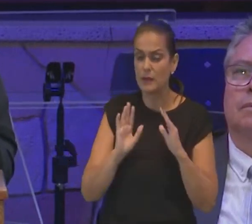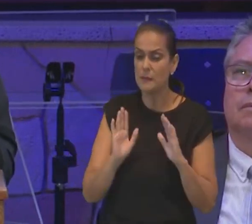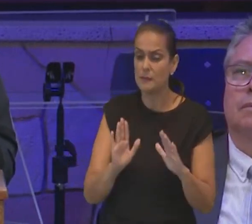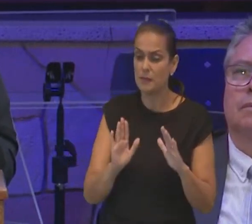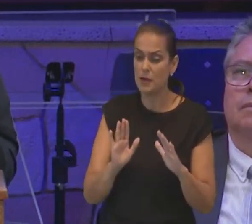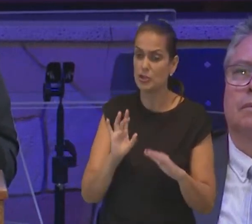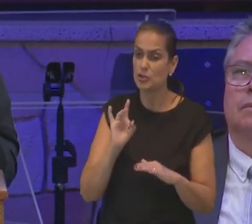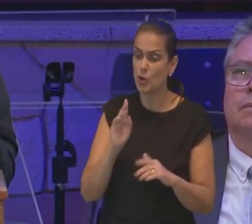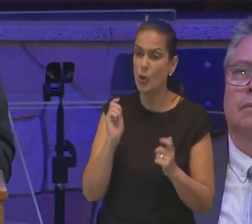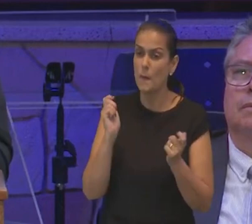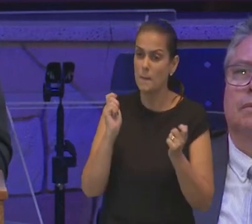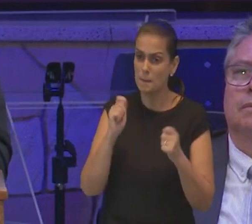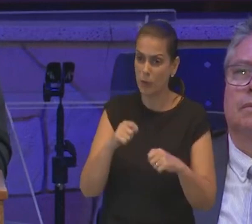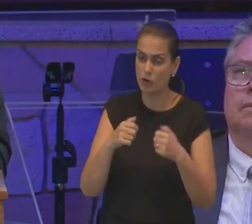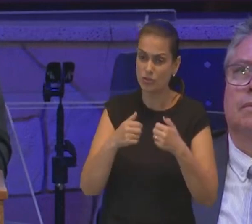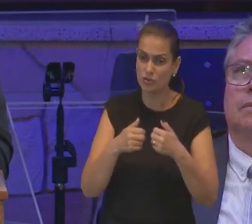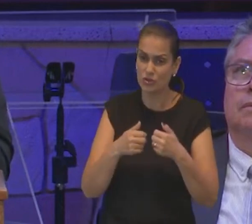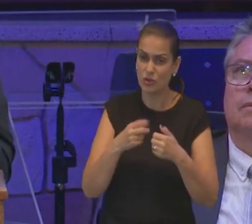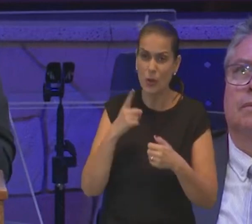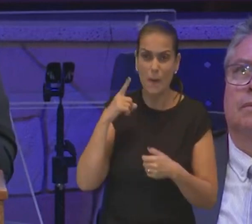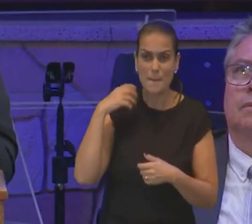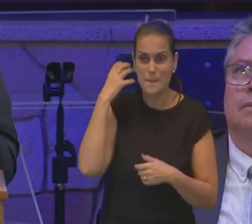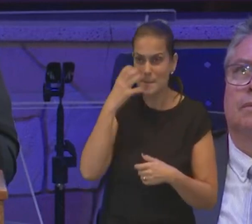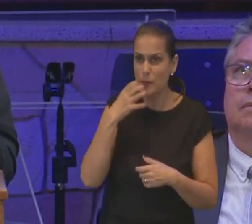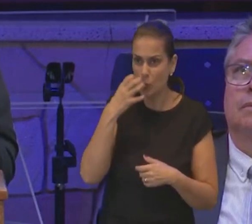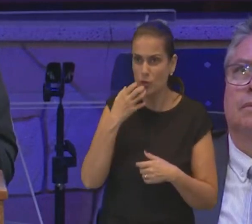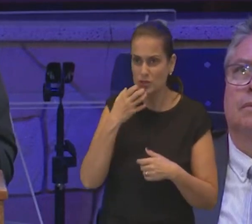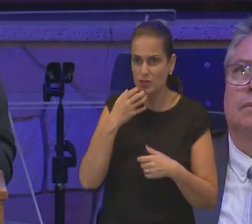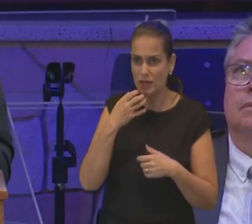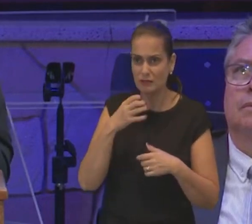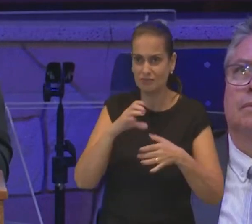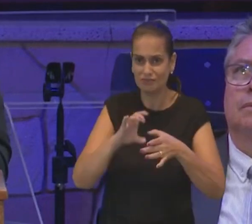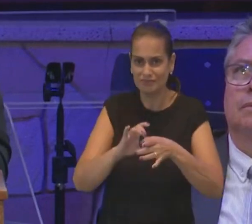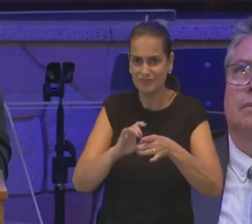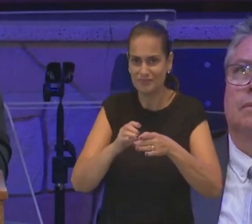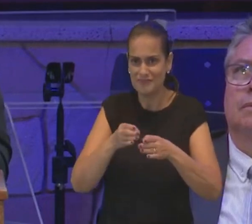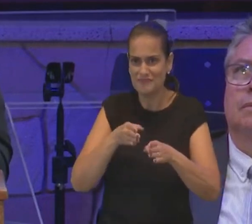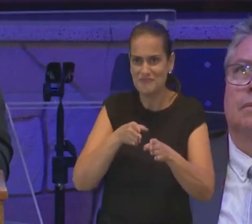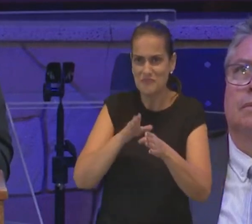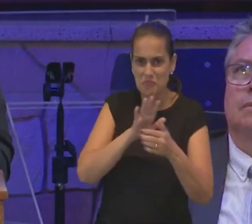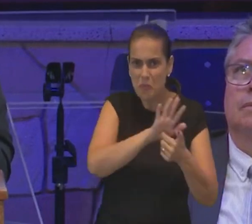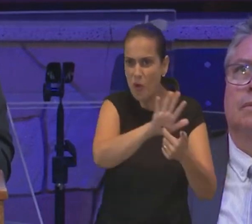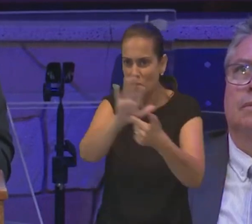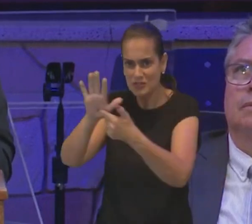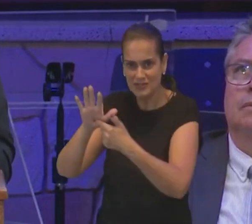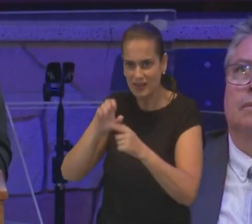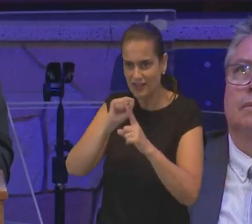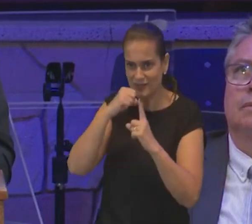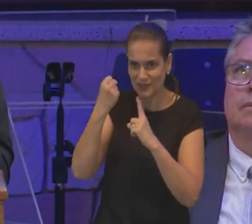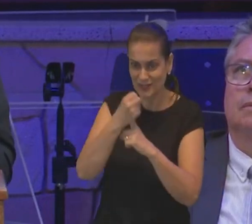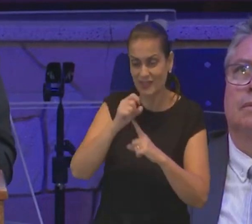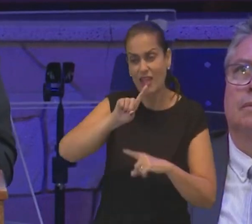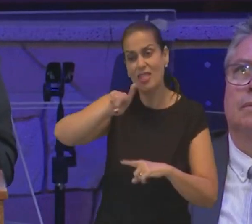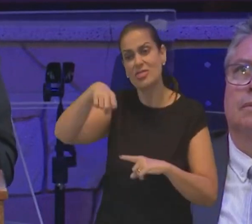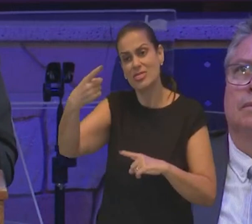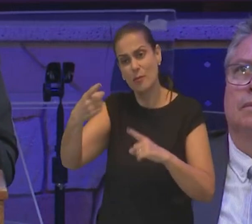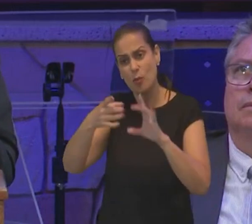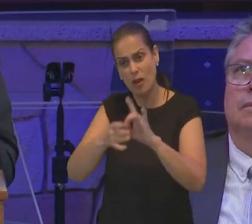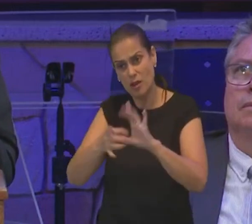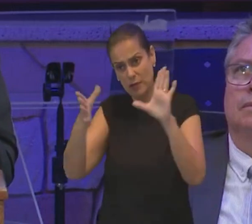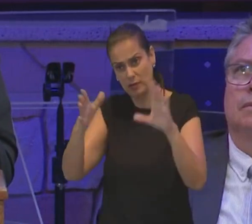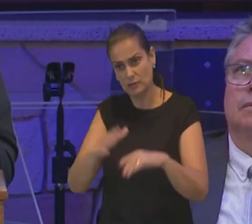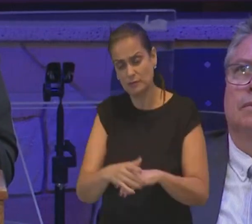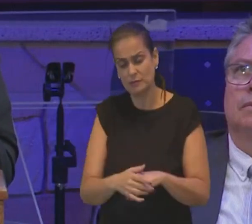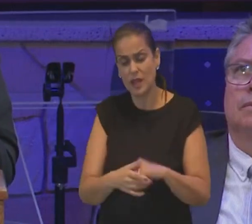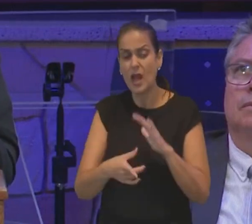só pode soltar essas músicas depois que ele sair do presídio. E todo mundo achava que ele era